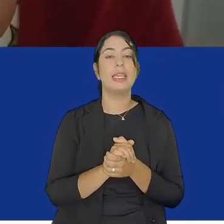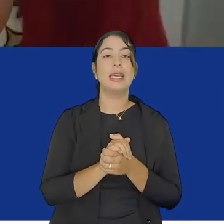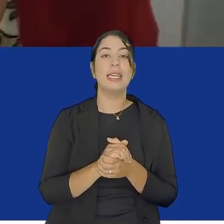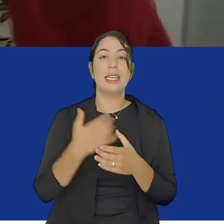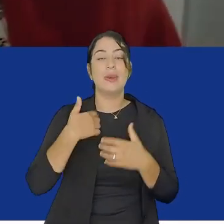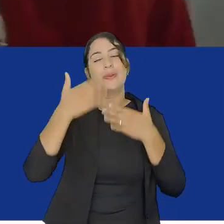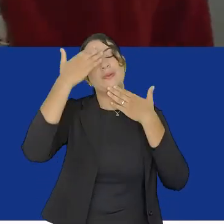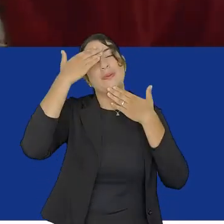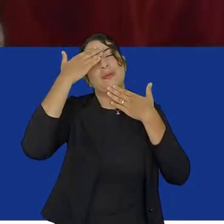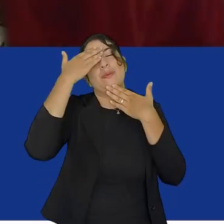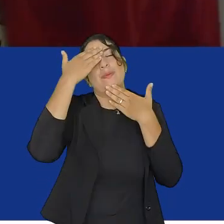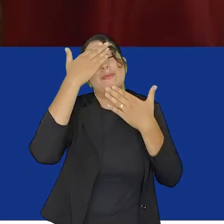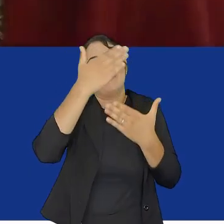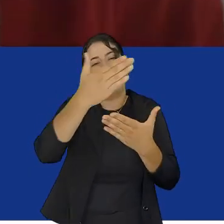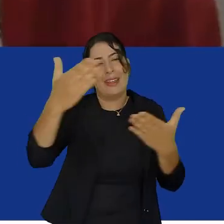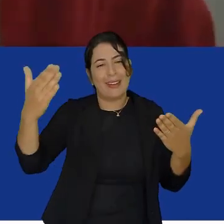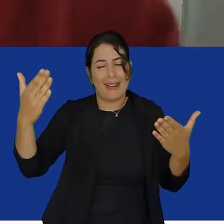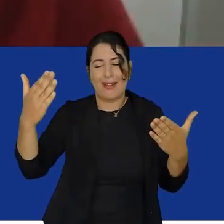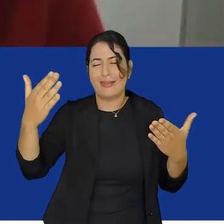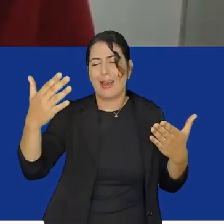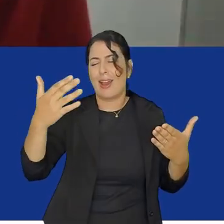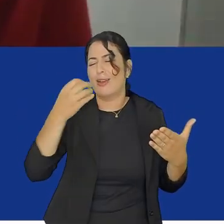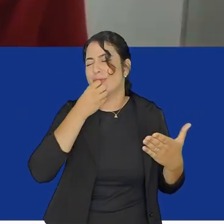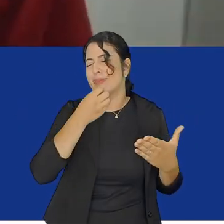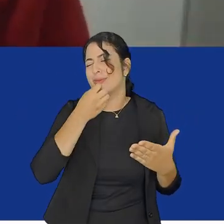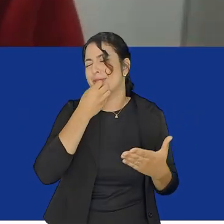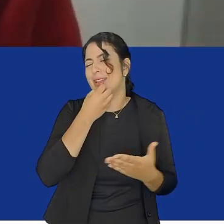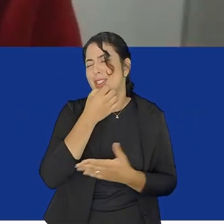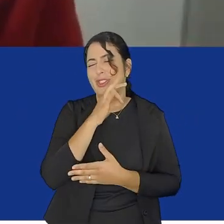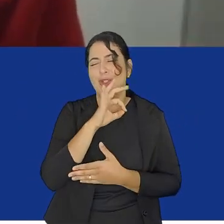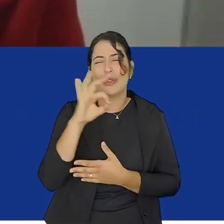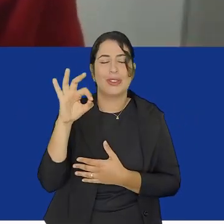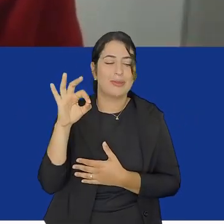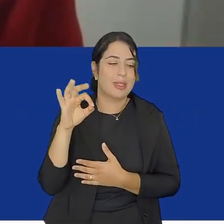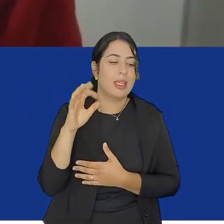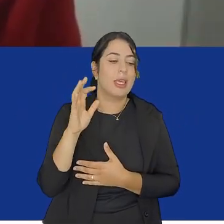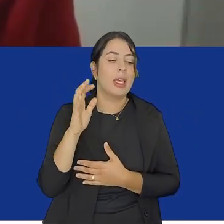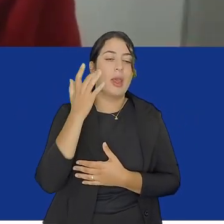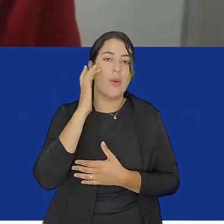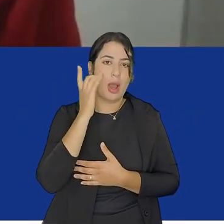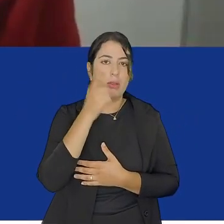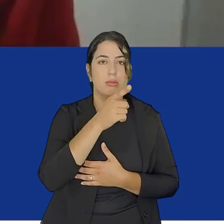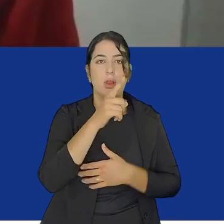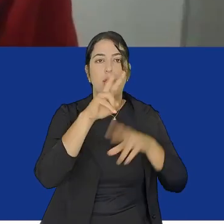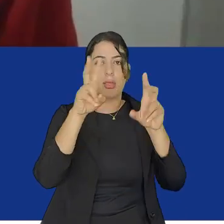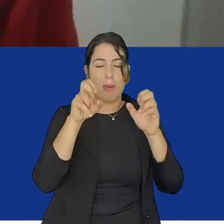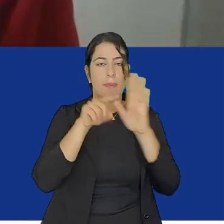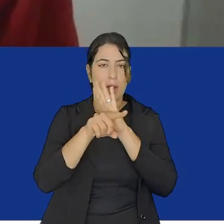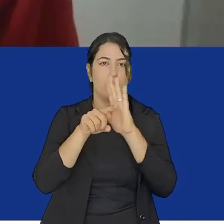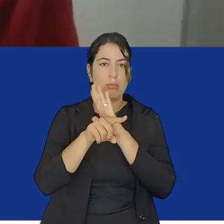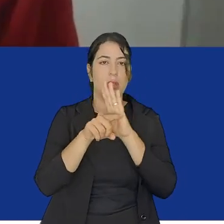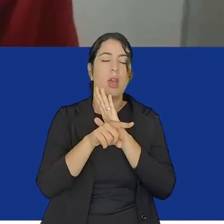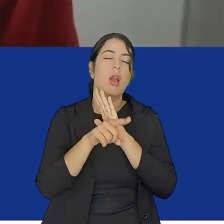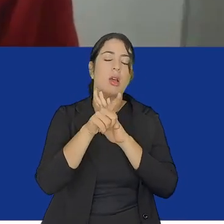Bem, eu agradeço muitíssimo por essa oportunidade, né? Eu acho que vocês já falaram bastante sobre essa